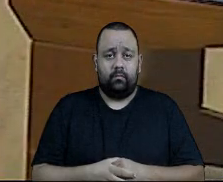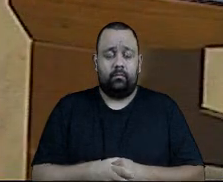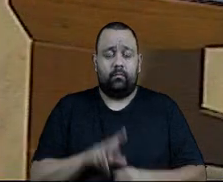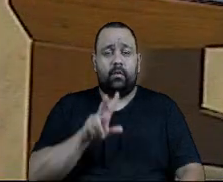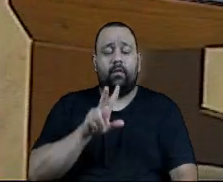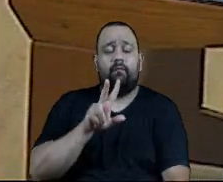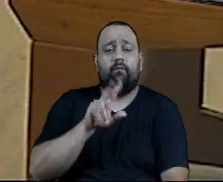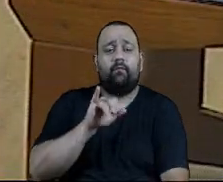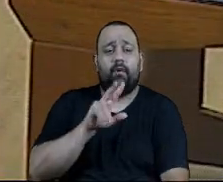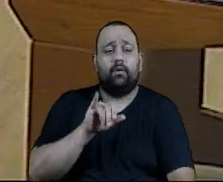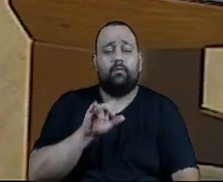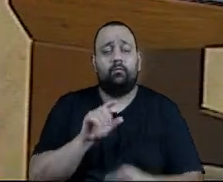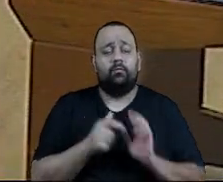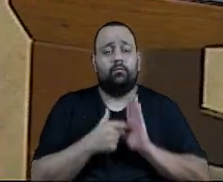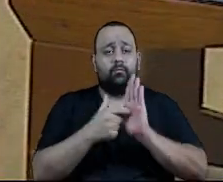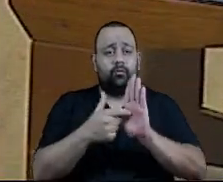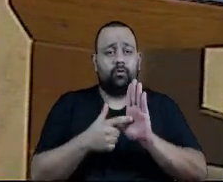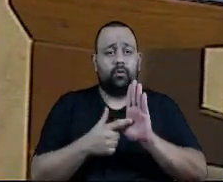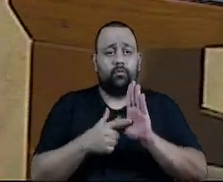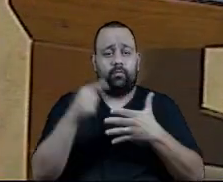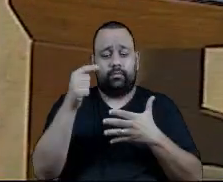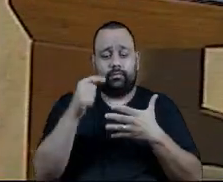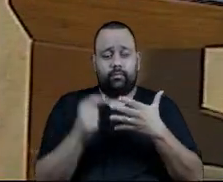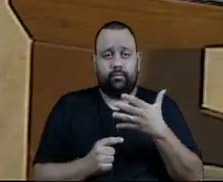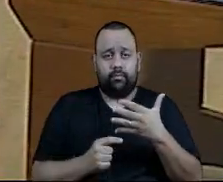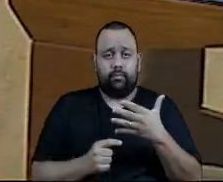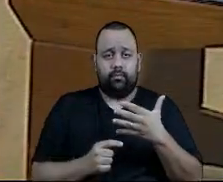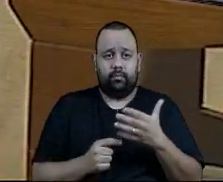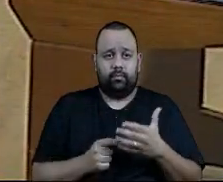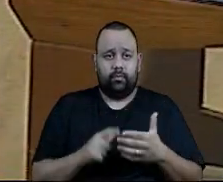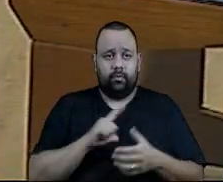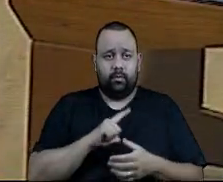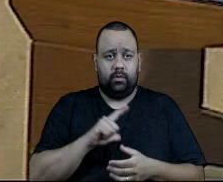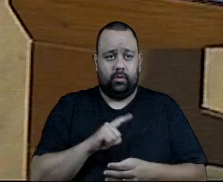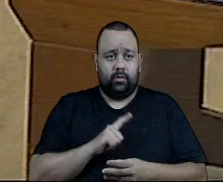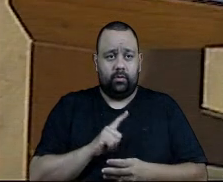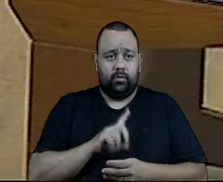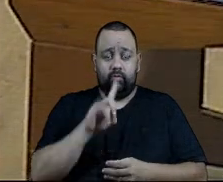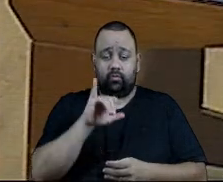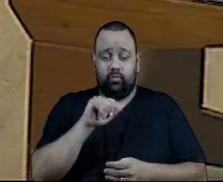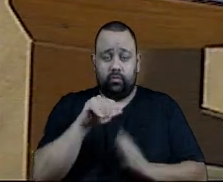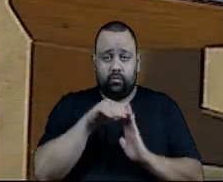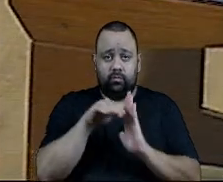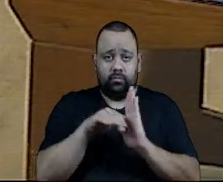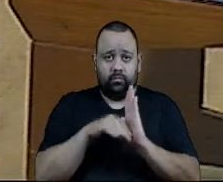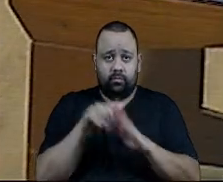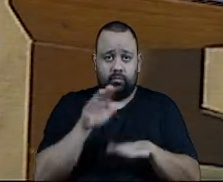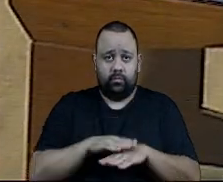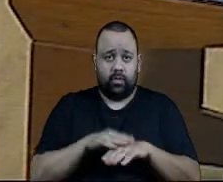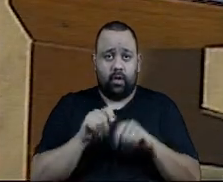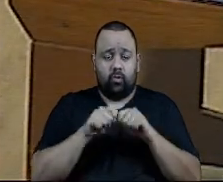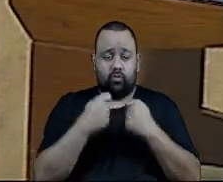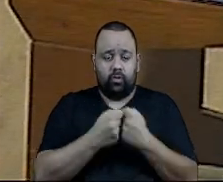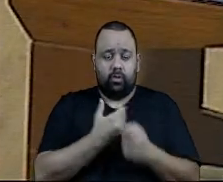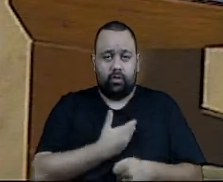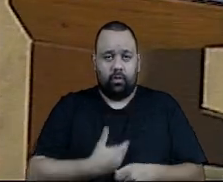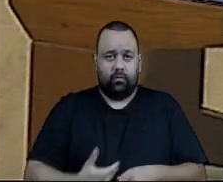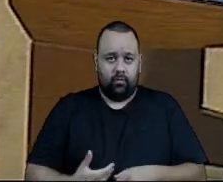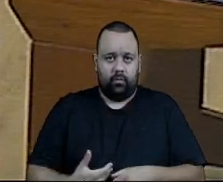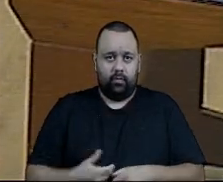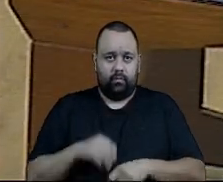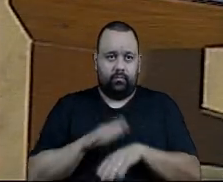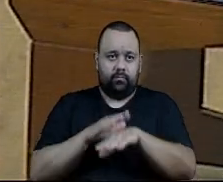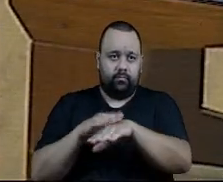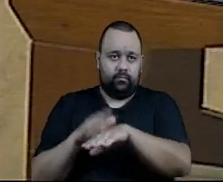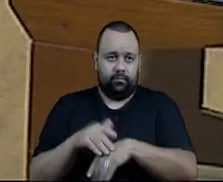que vai nos apresentar aí as considerações iniciais, apresentações do dia, que irão conduzir a